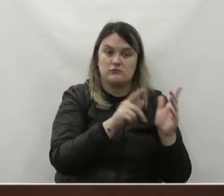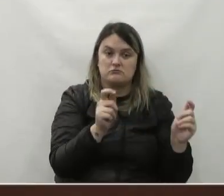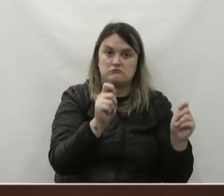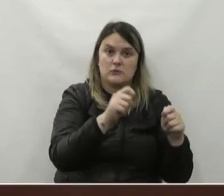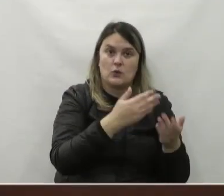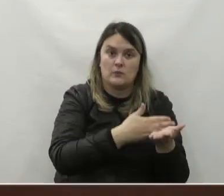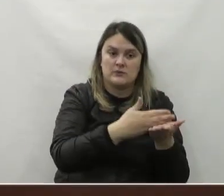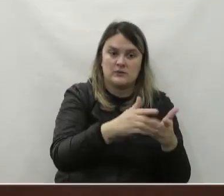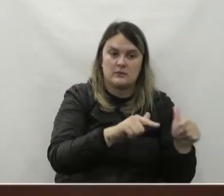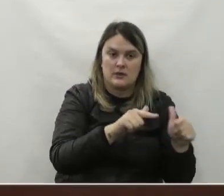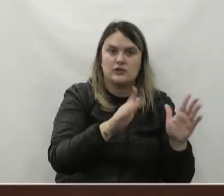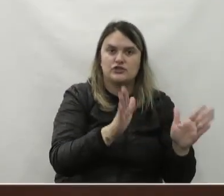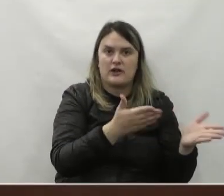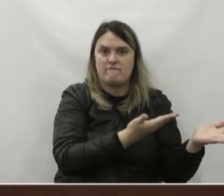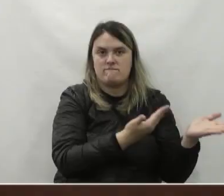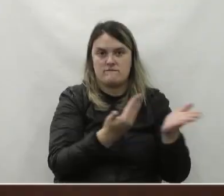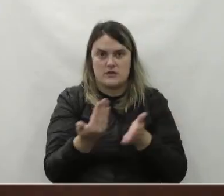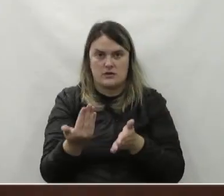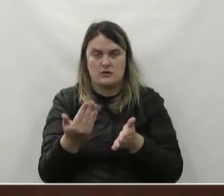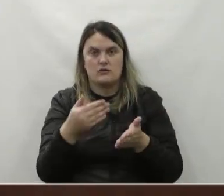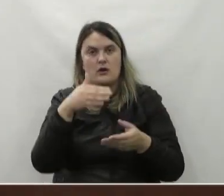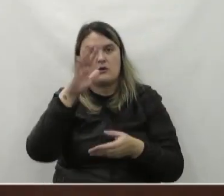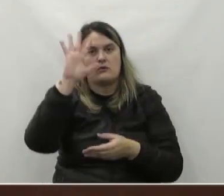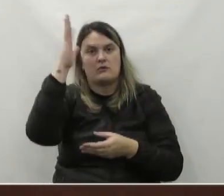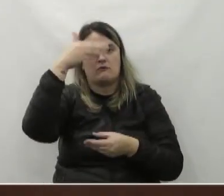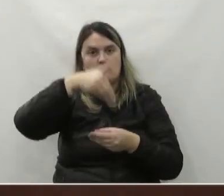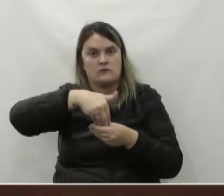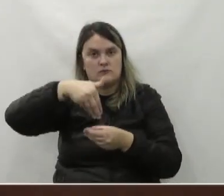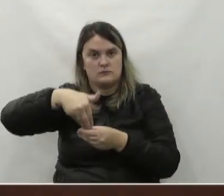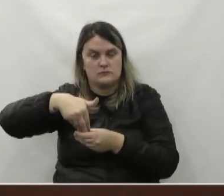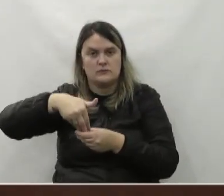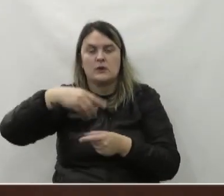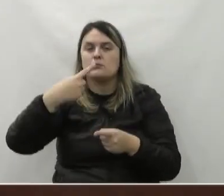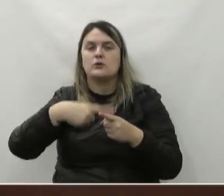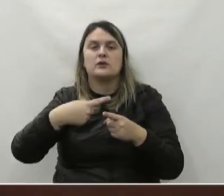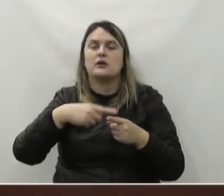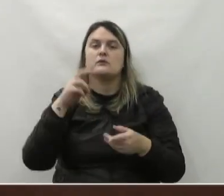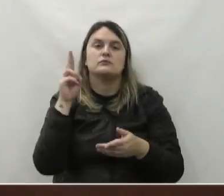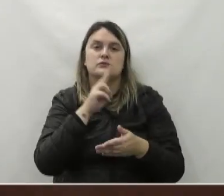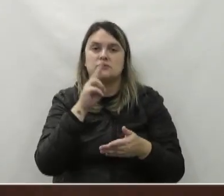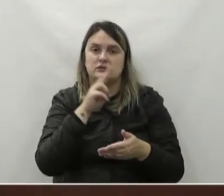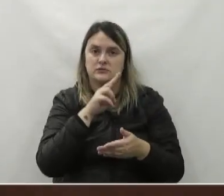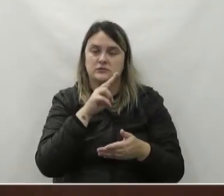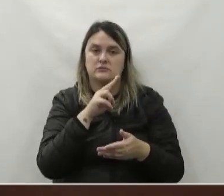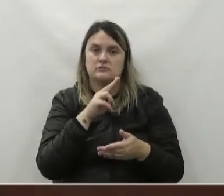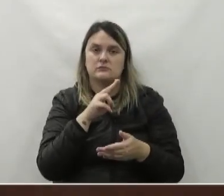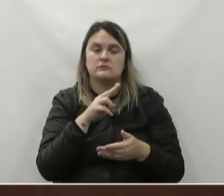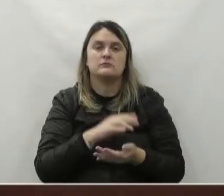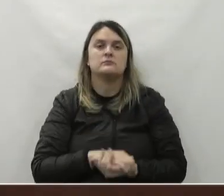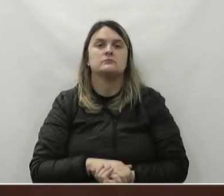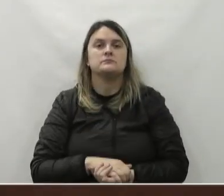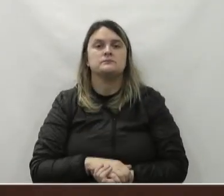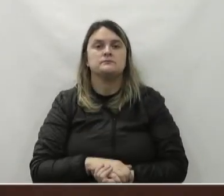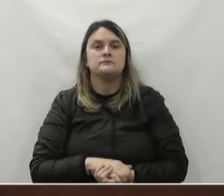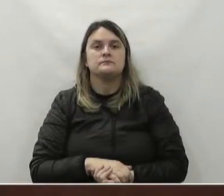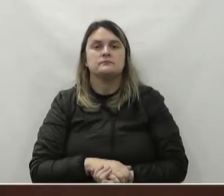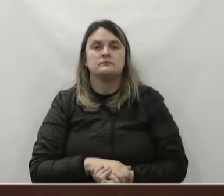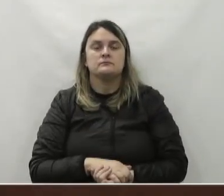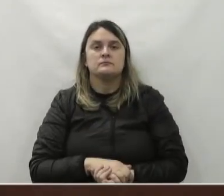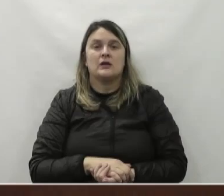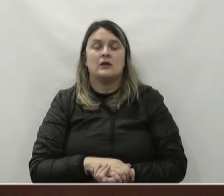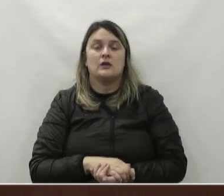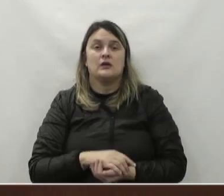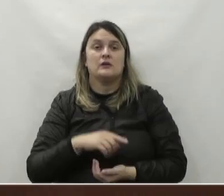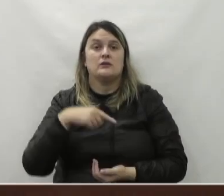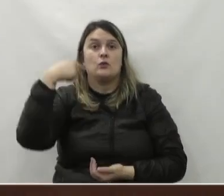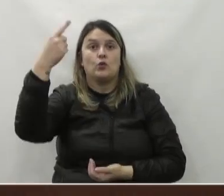de serviço já veio para essa casa para votação. Por que veio em regime de urgência? Até pelo fato, né, que o contrato aí